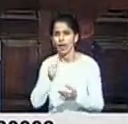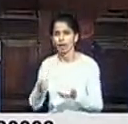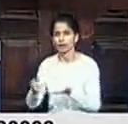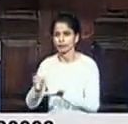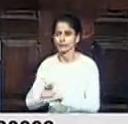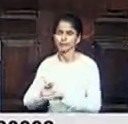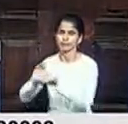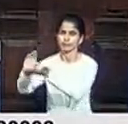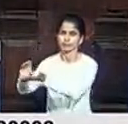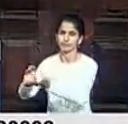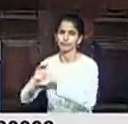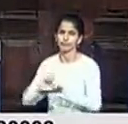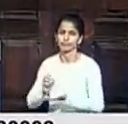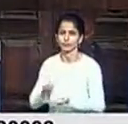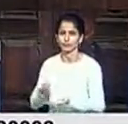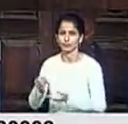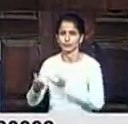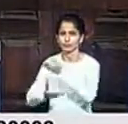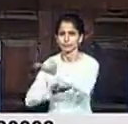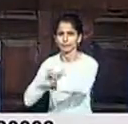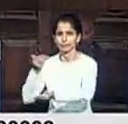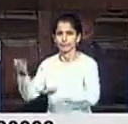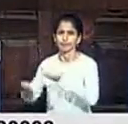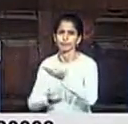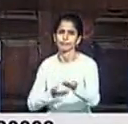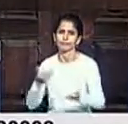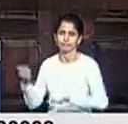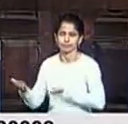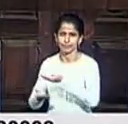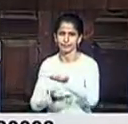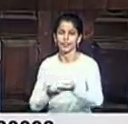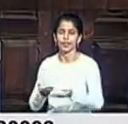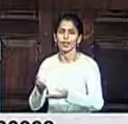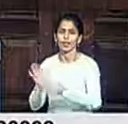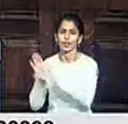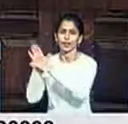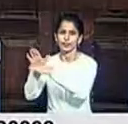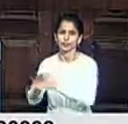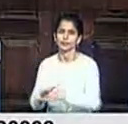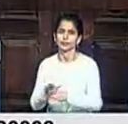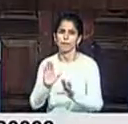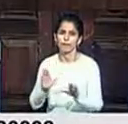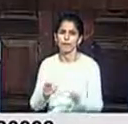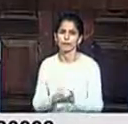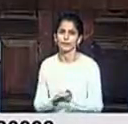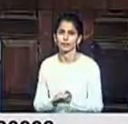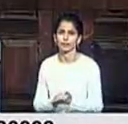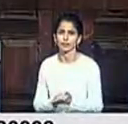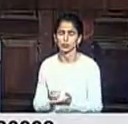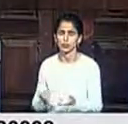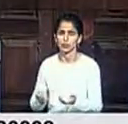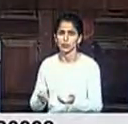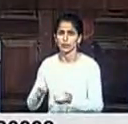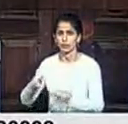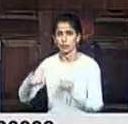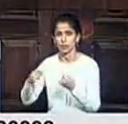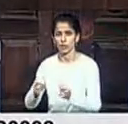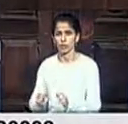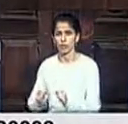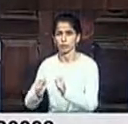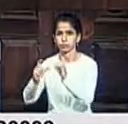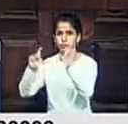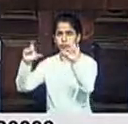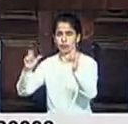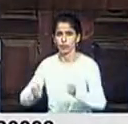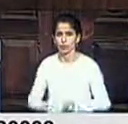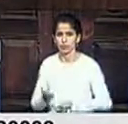Então, era uma gangorra, era uma corrida ecológica que não implicava em onerar o contribuinte,